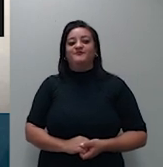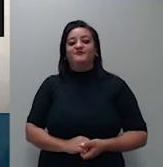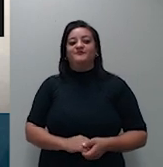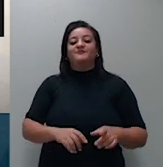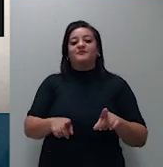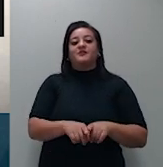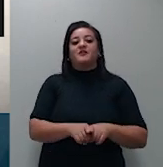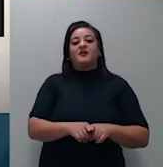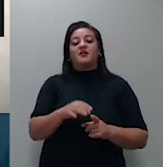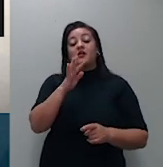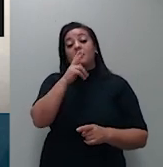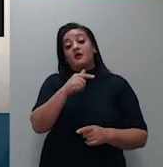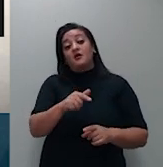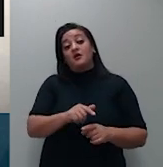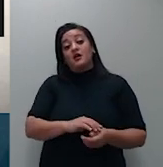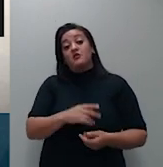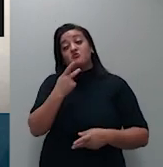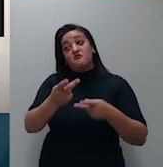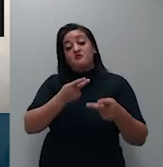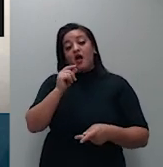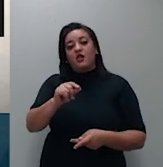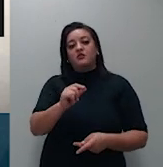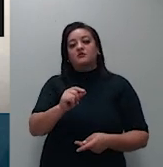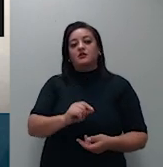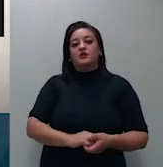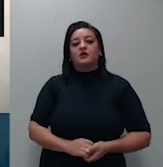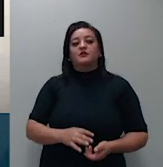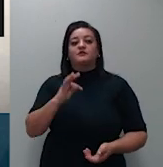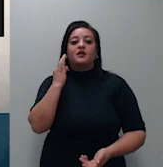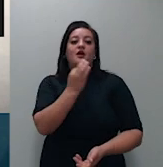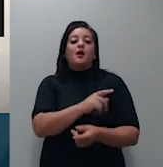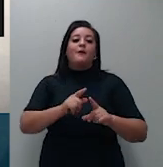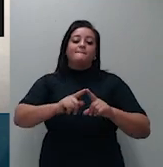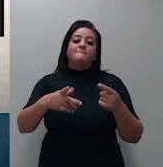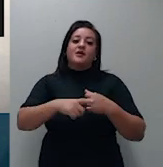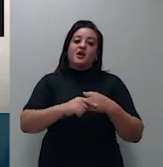não digo que seja técnico mas ela